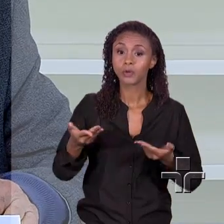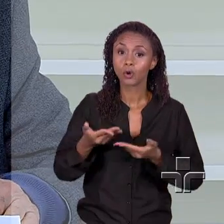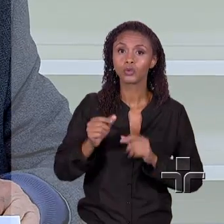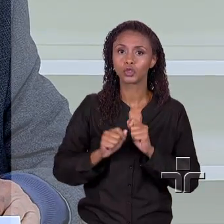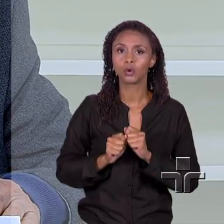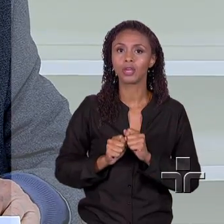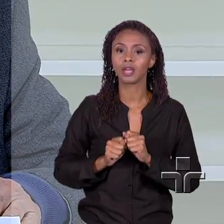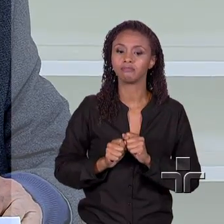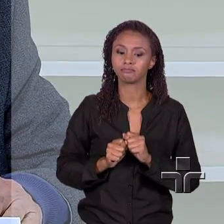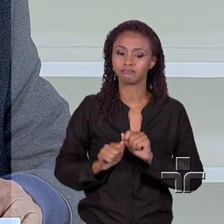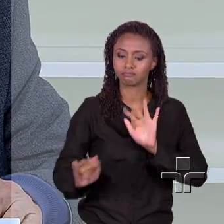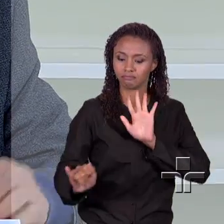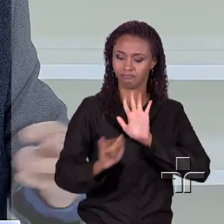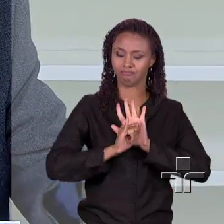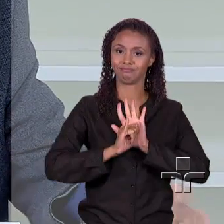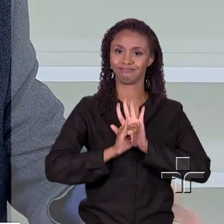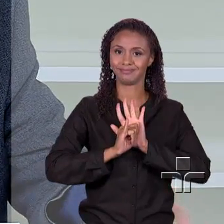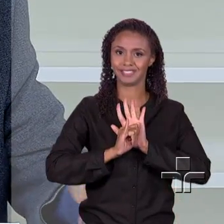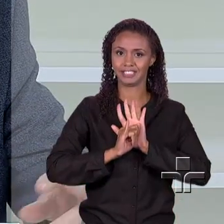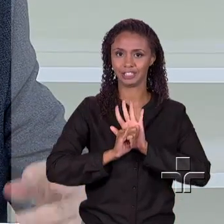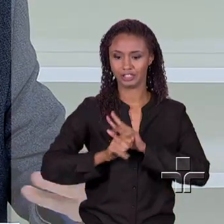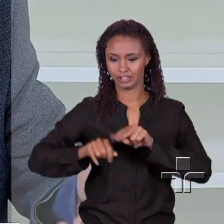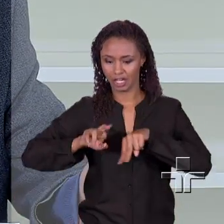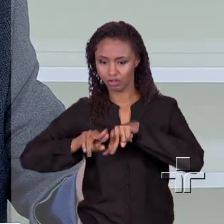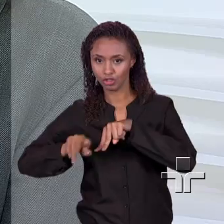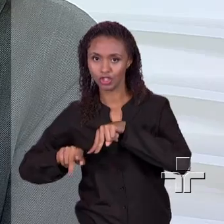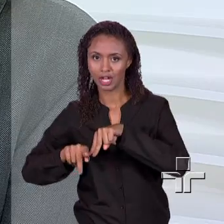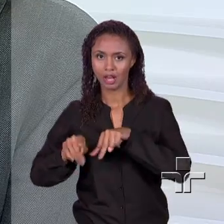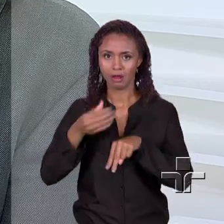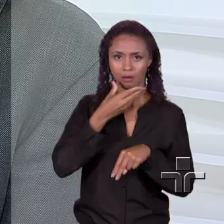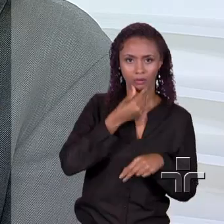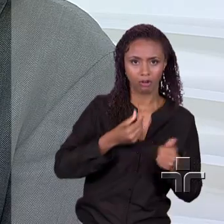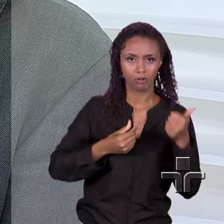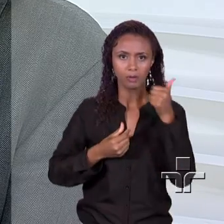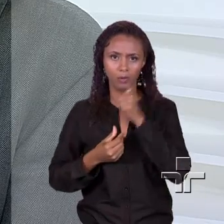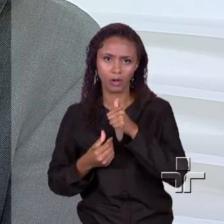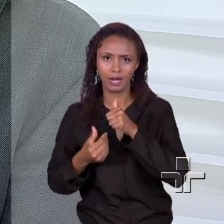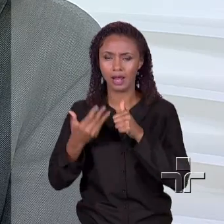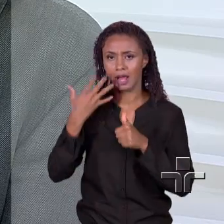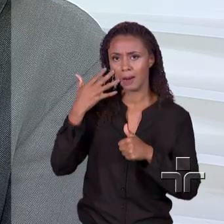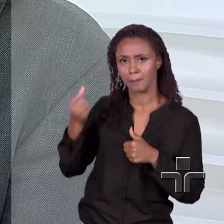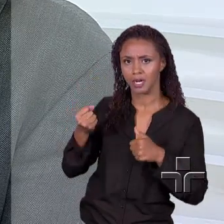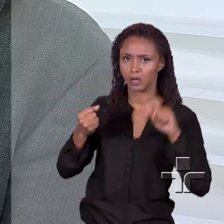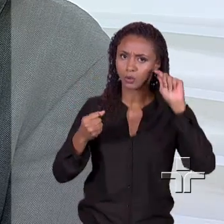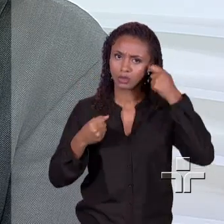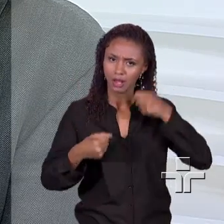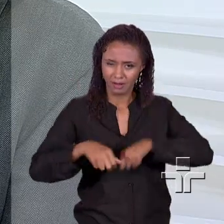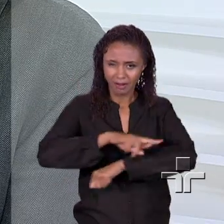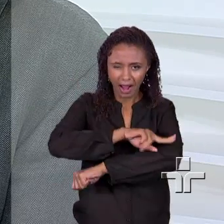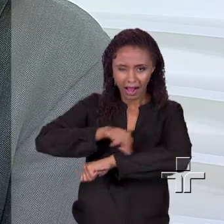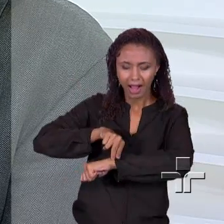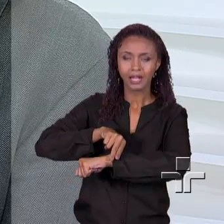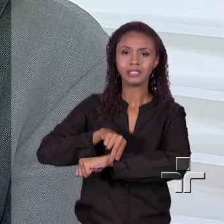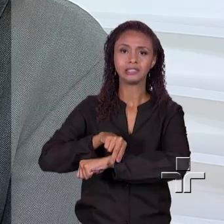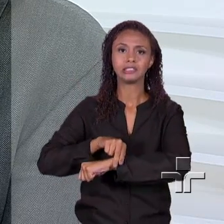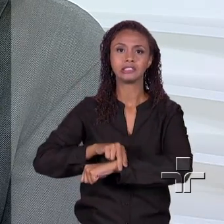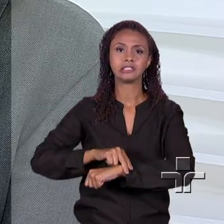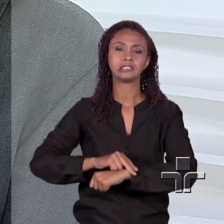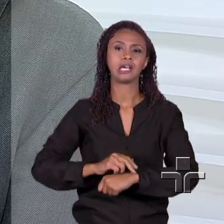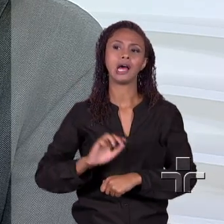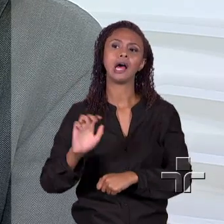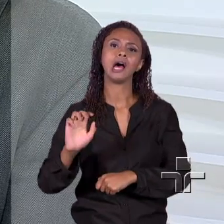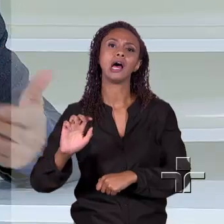de identidade, questão de gênero, relação homem-mulher, branco e negro, questão racial, discriminação do